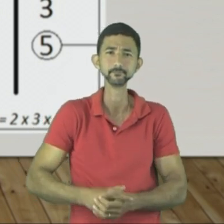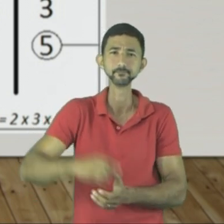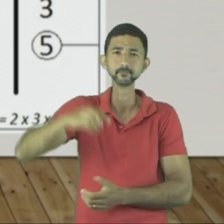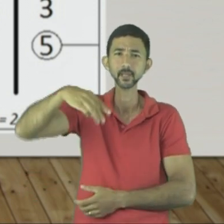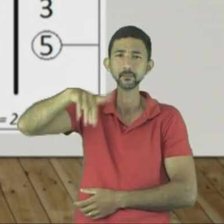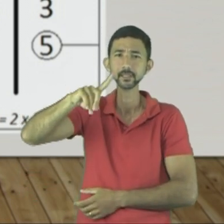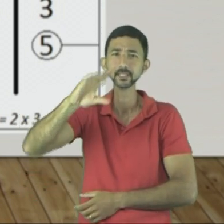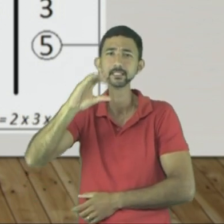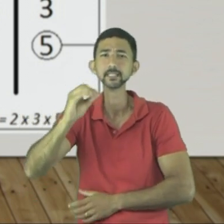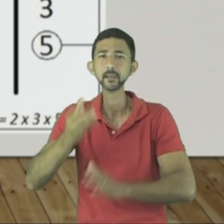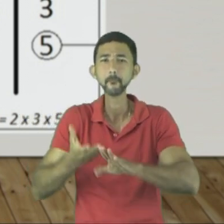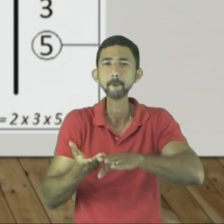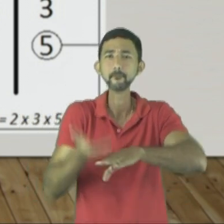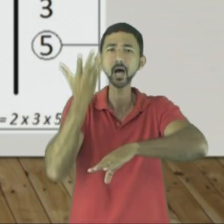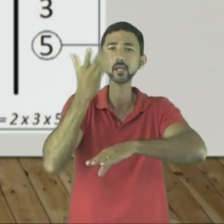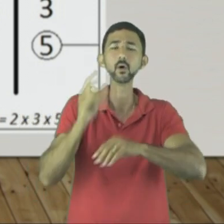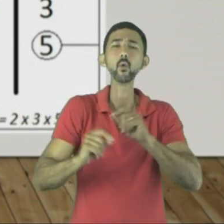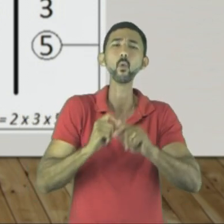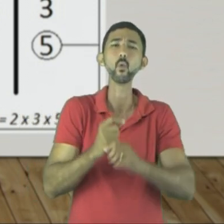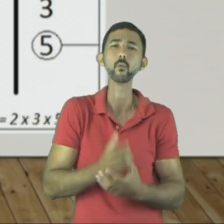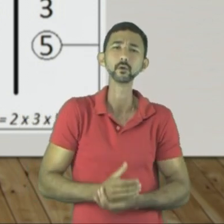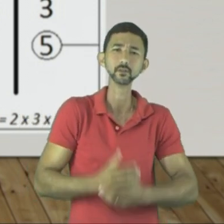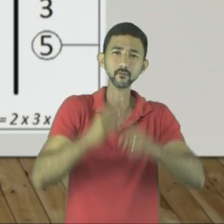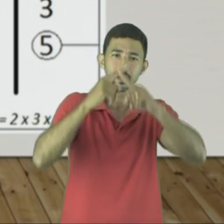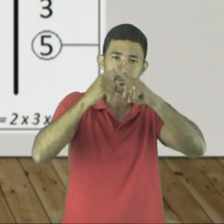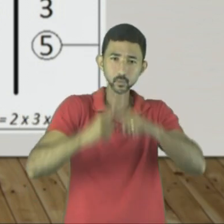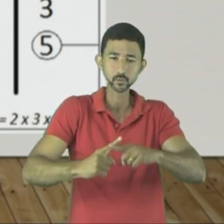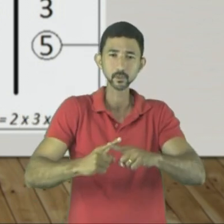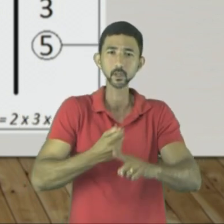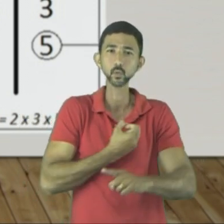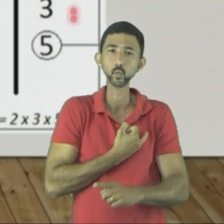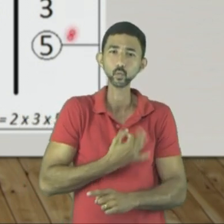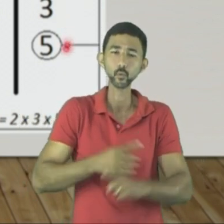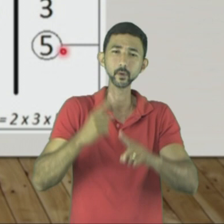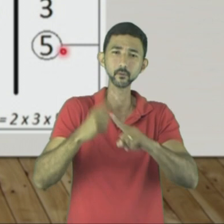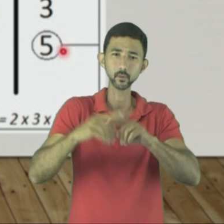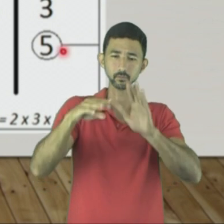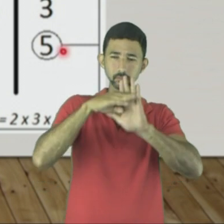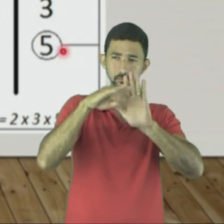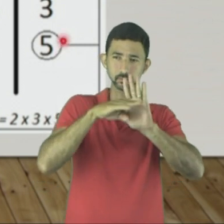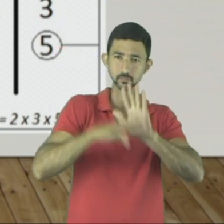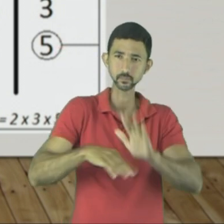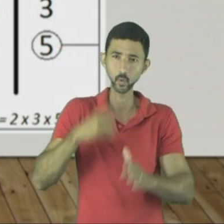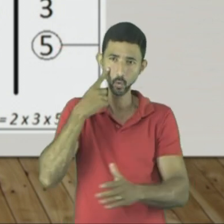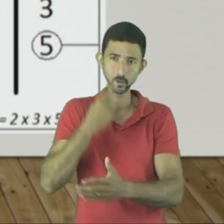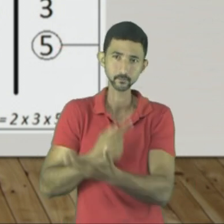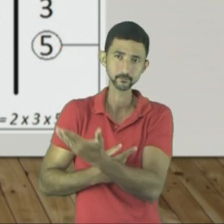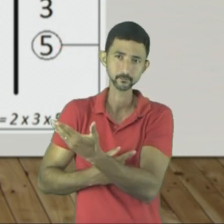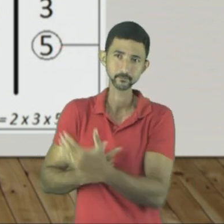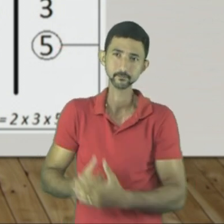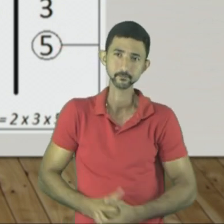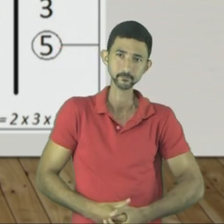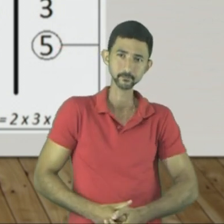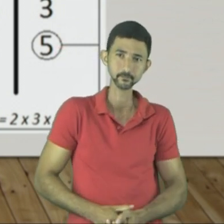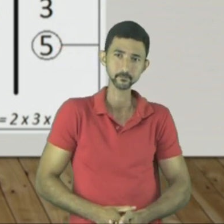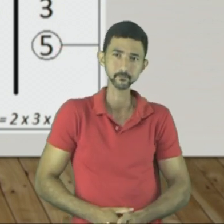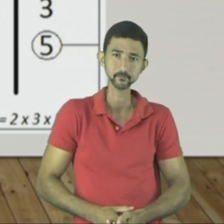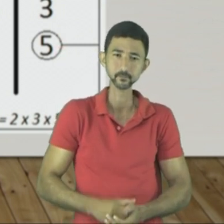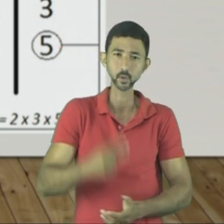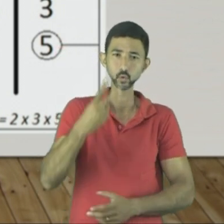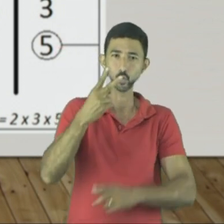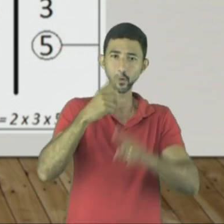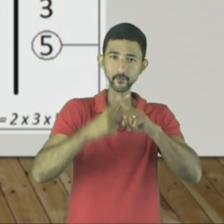comum maior possível? Só multiplicando esses números que eu destaquei aqui, ó. 2